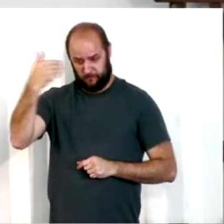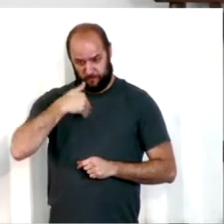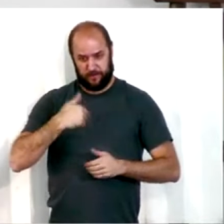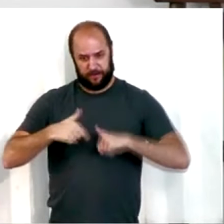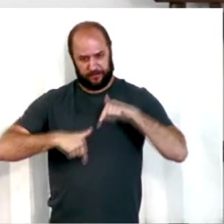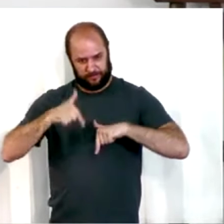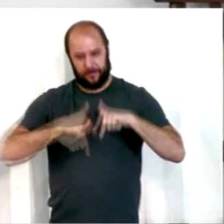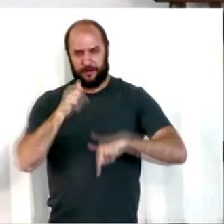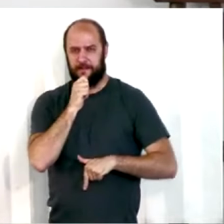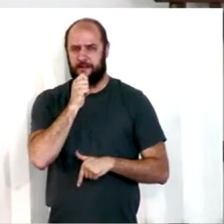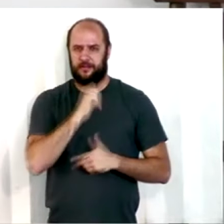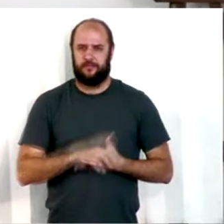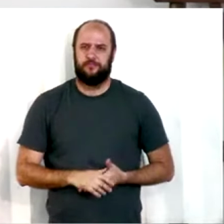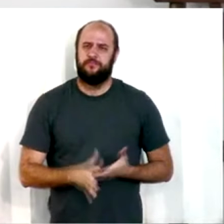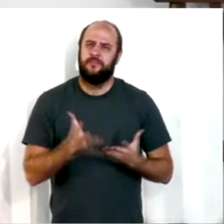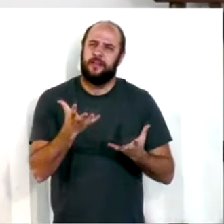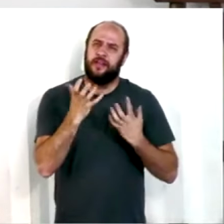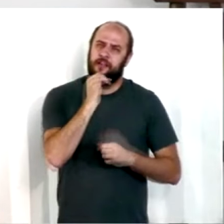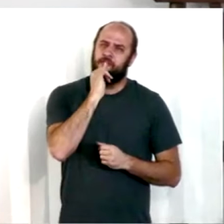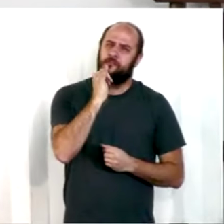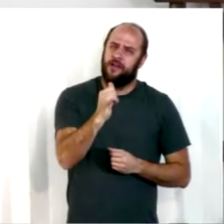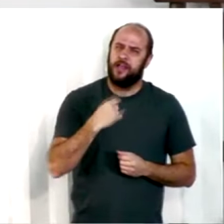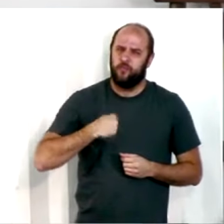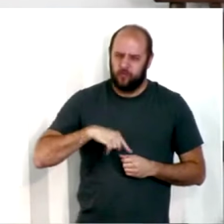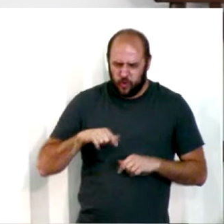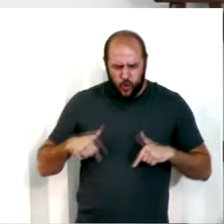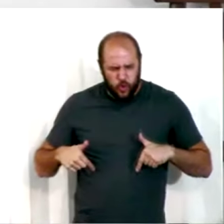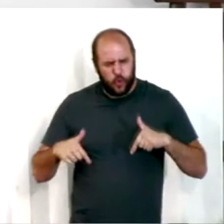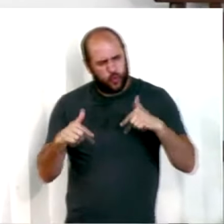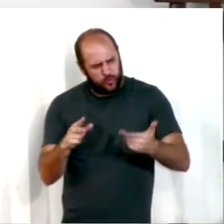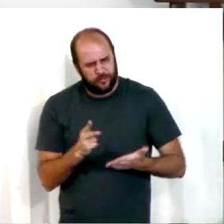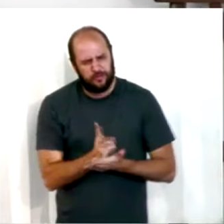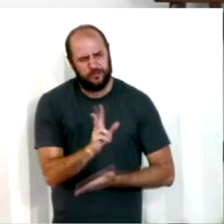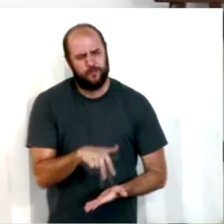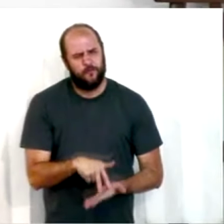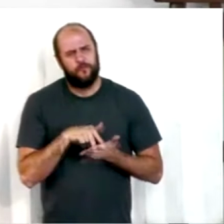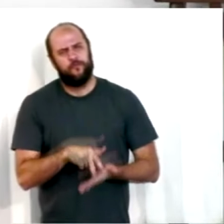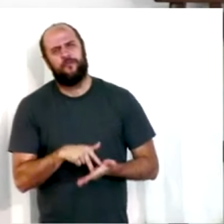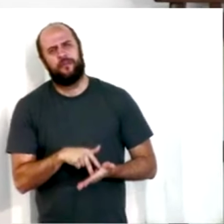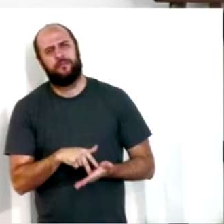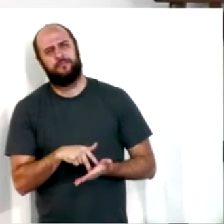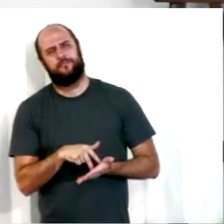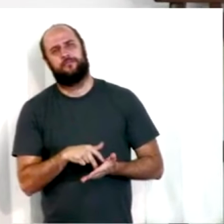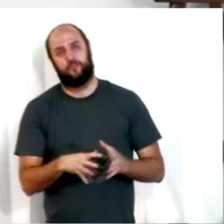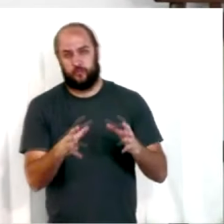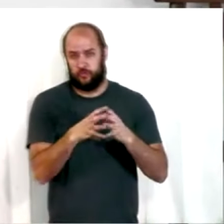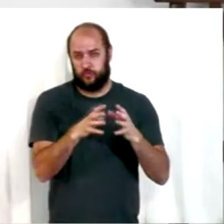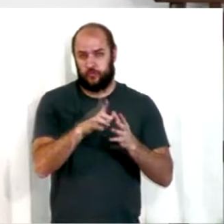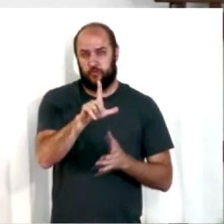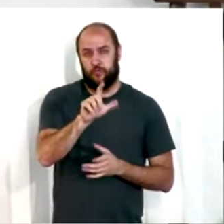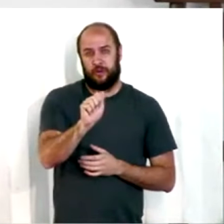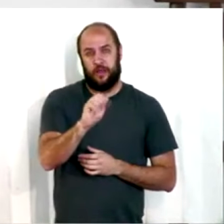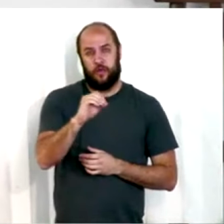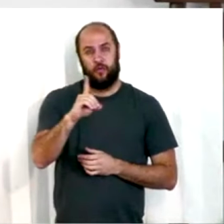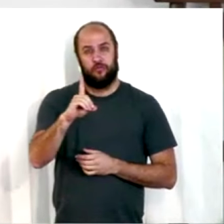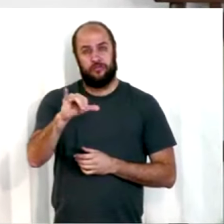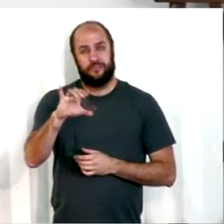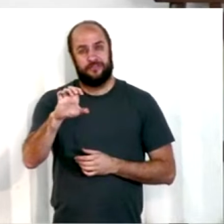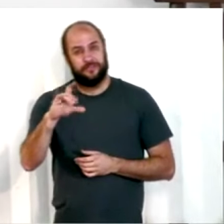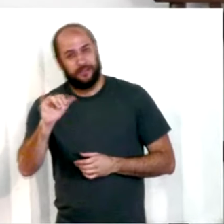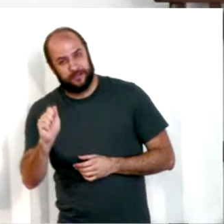Gostaria, pois, que soubesseis quão grande luta venho mantendo por vós, pelos laodicenses, e por quantos não me viram